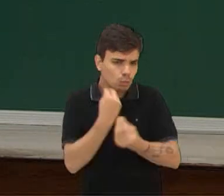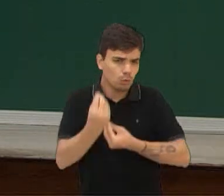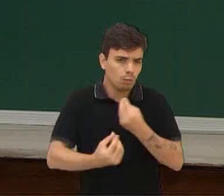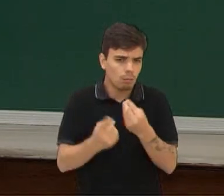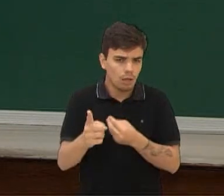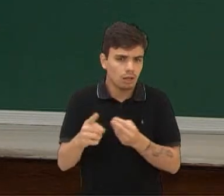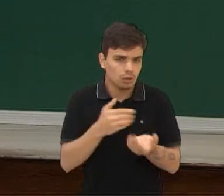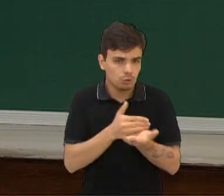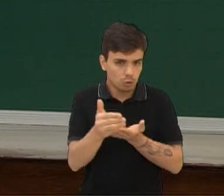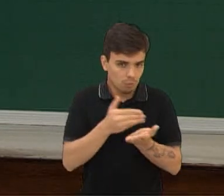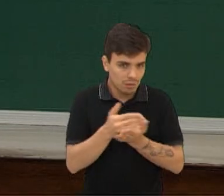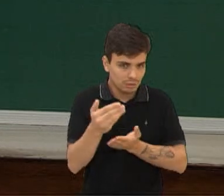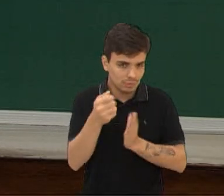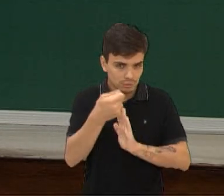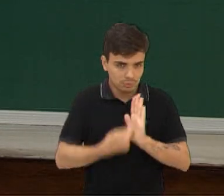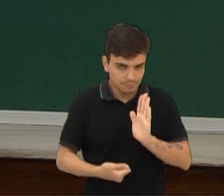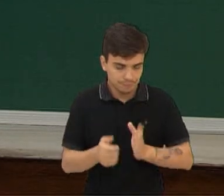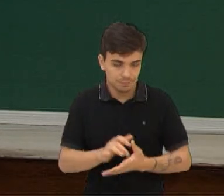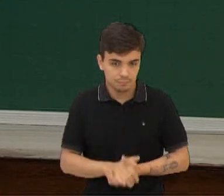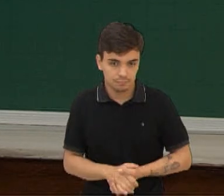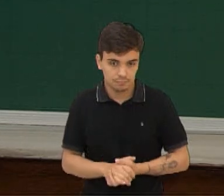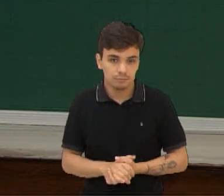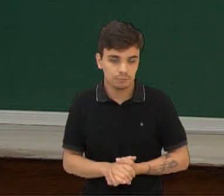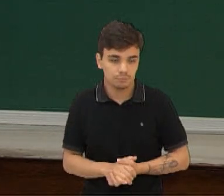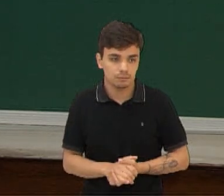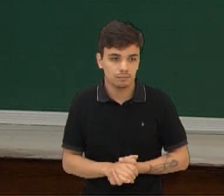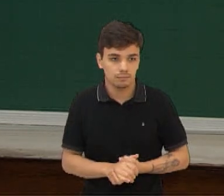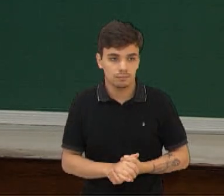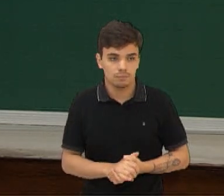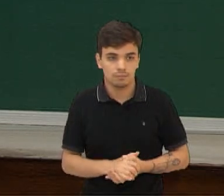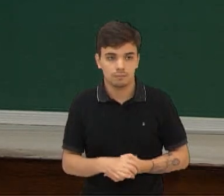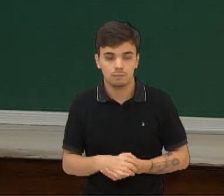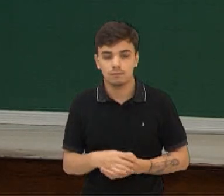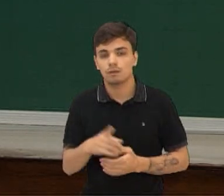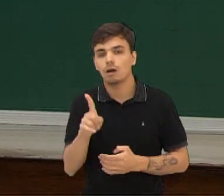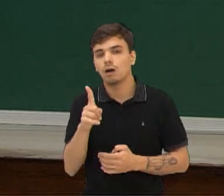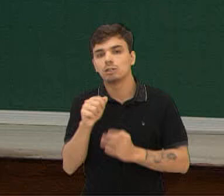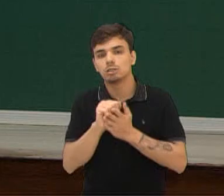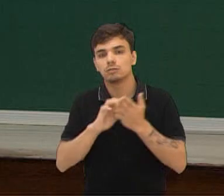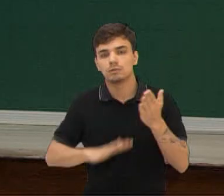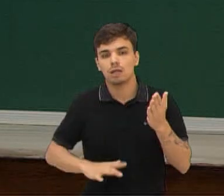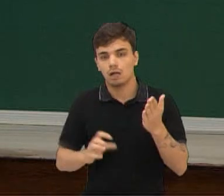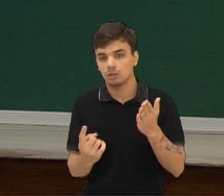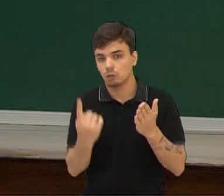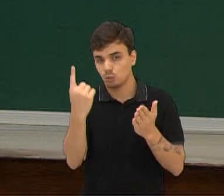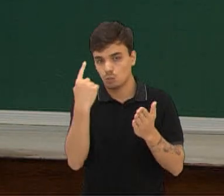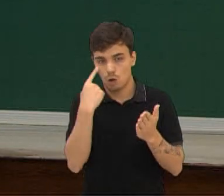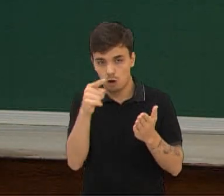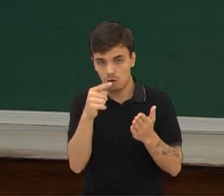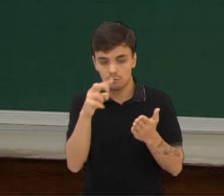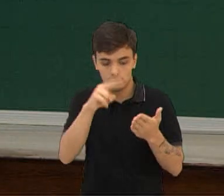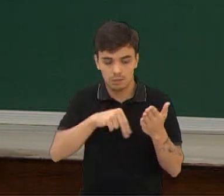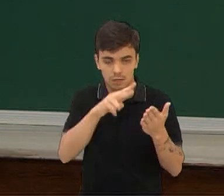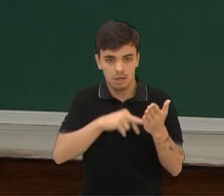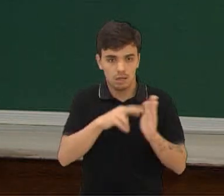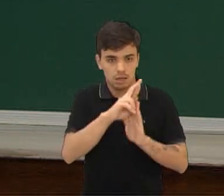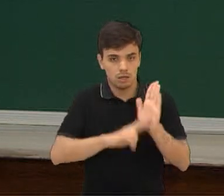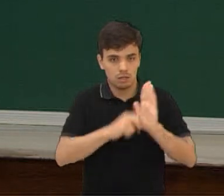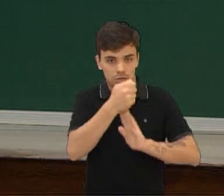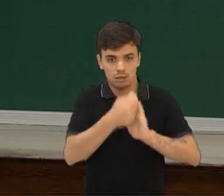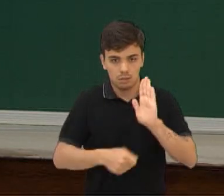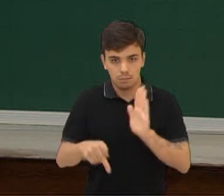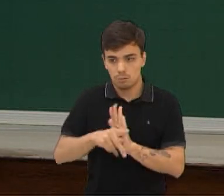boa de introduzir uma redação. Agora, nesse exercício 1 aqui que eu coloquei para vocês, eu quero que você leia a introdução da redação do